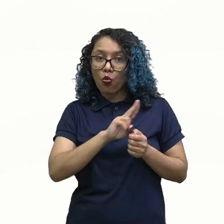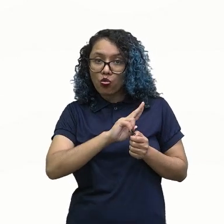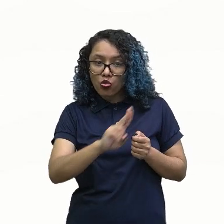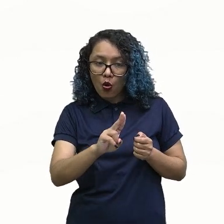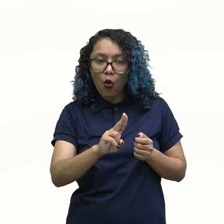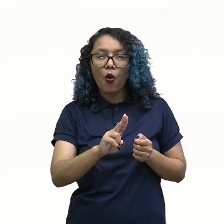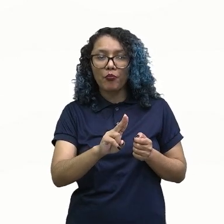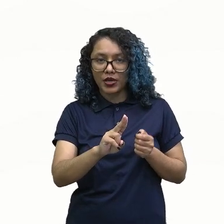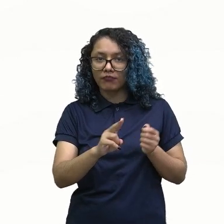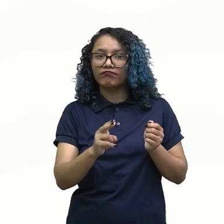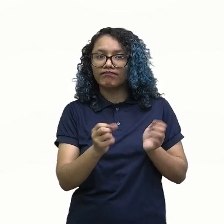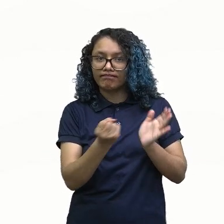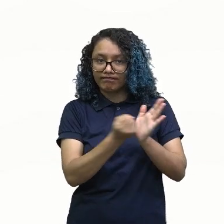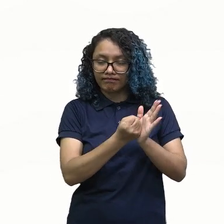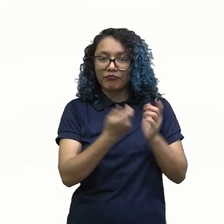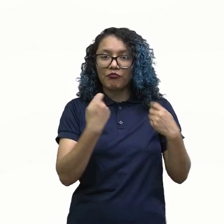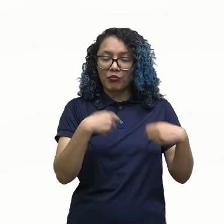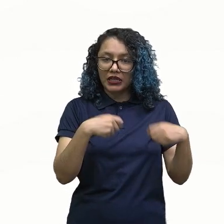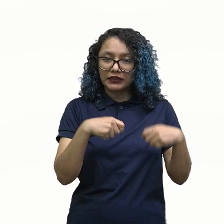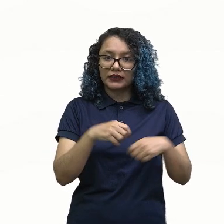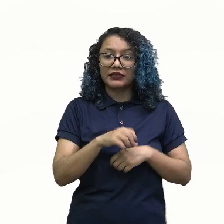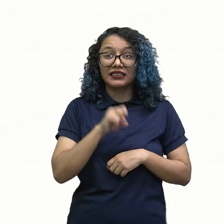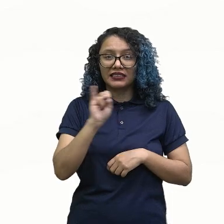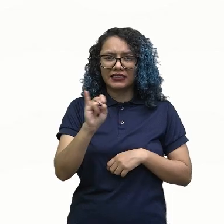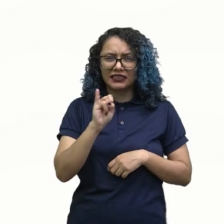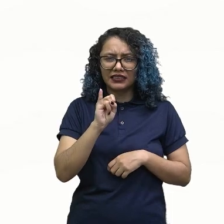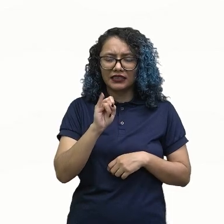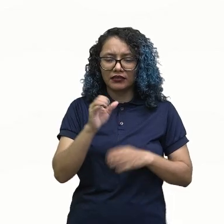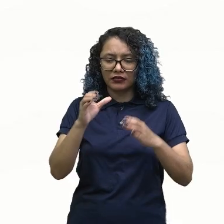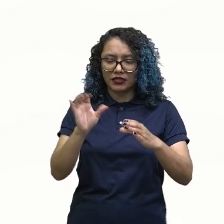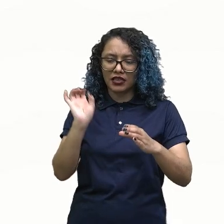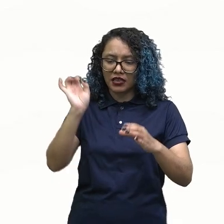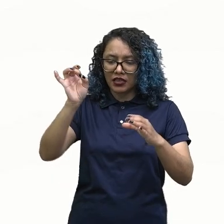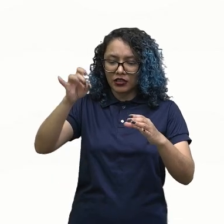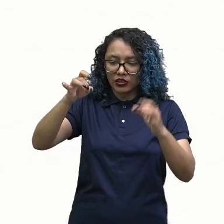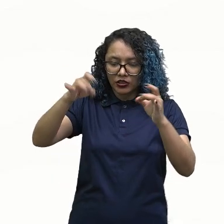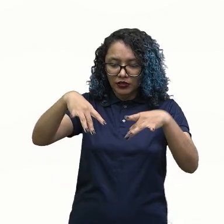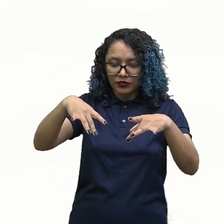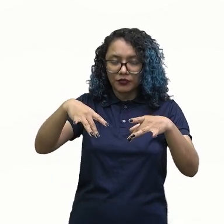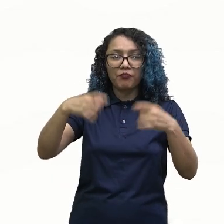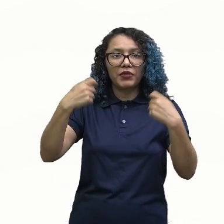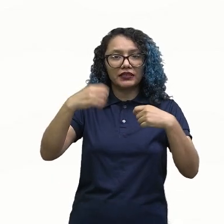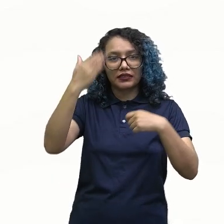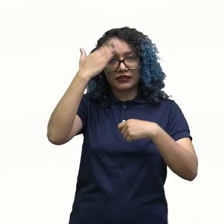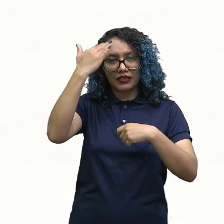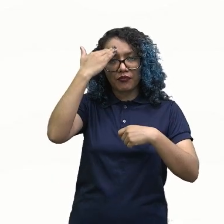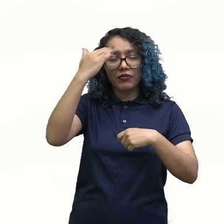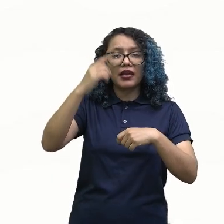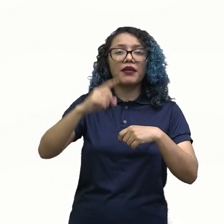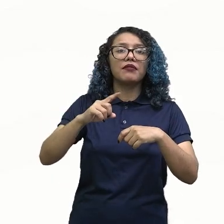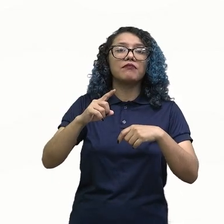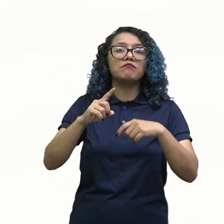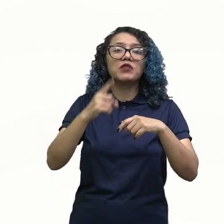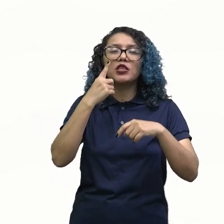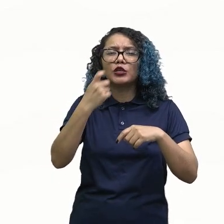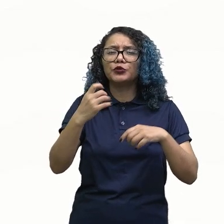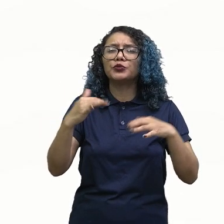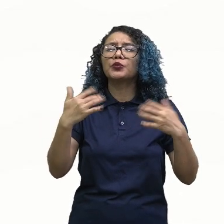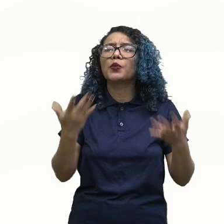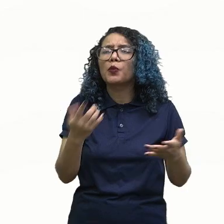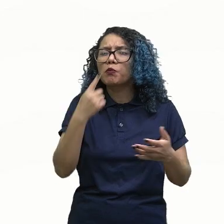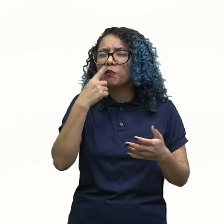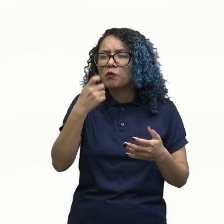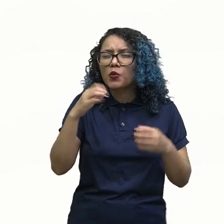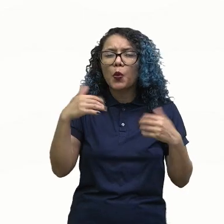no lixo, alguém tem que saber o que é aquele lixo, tá? Então, conforme resolução nas